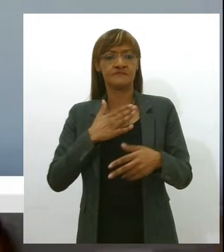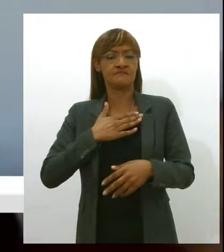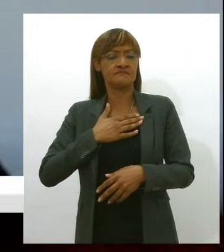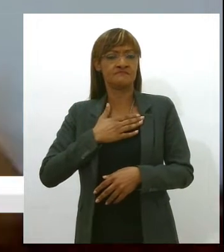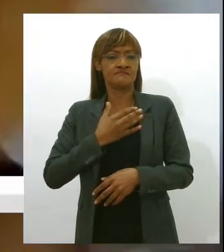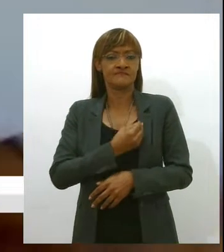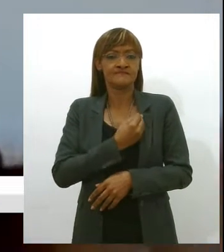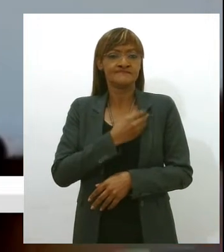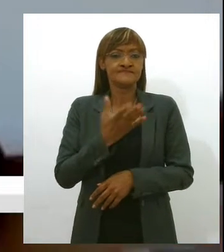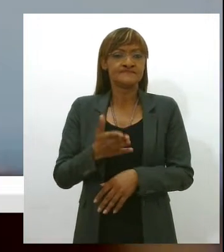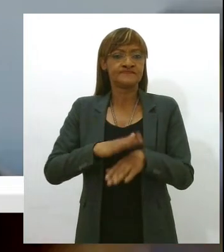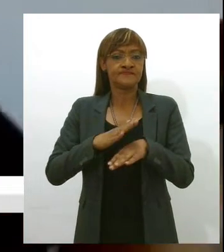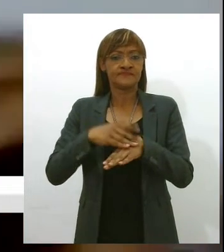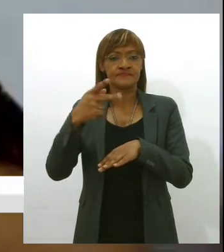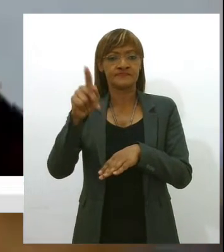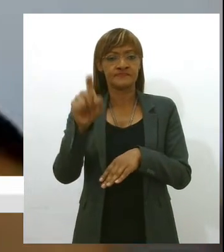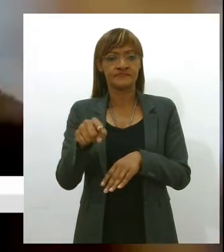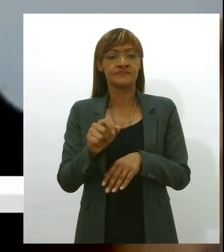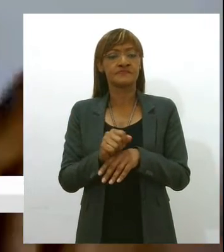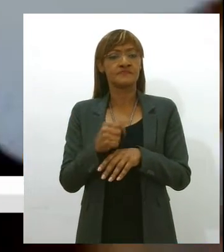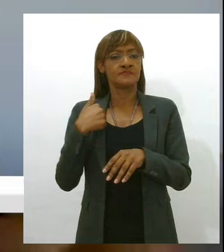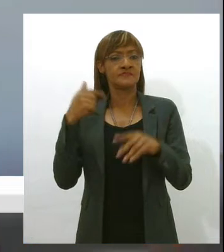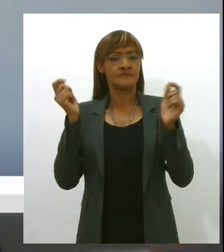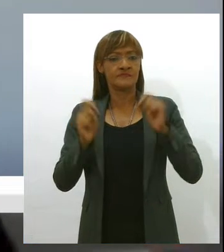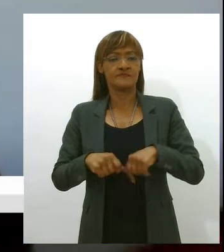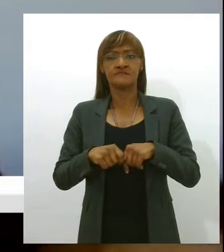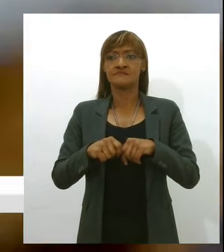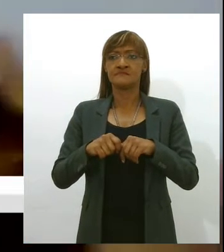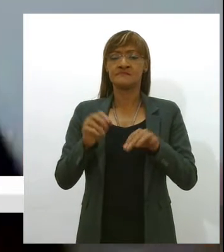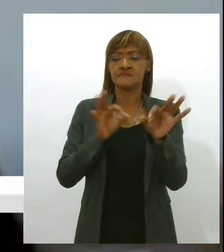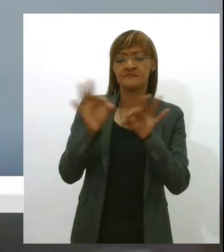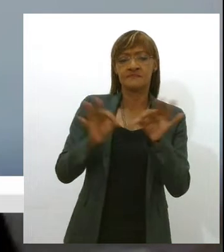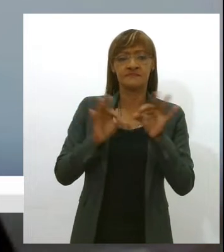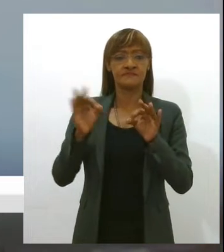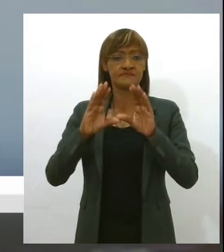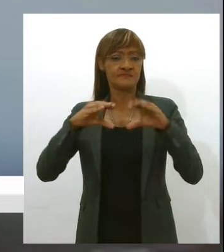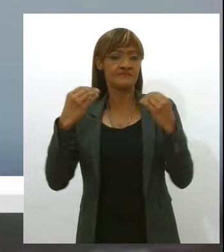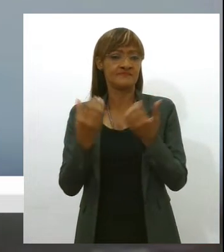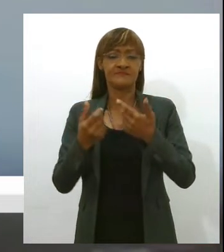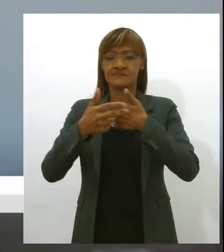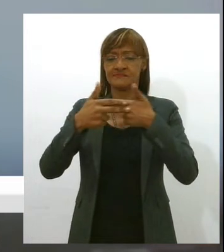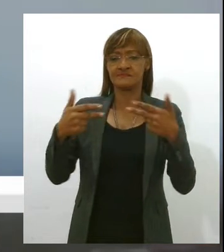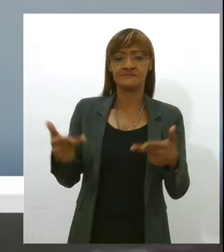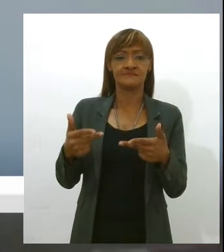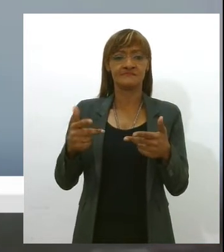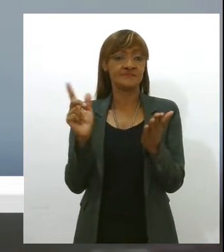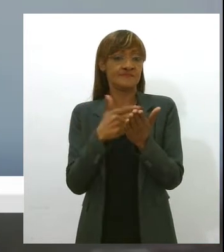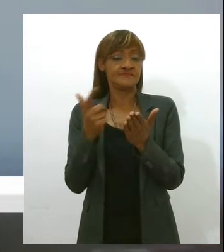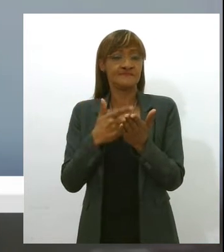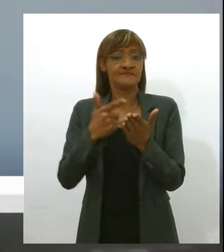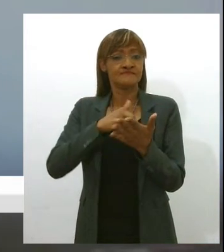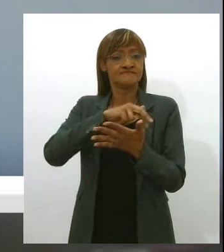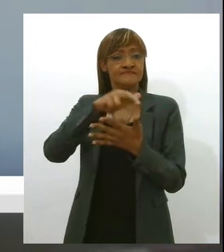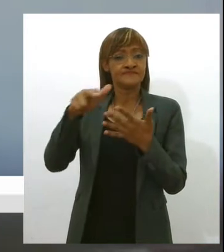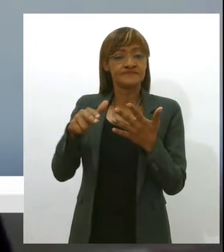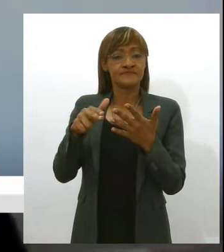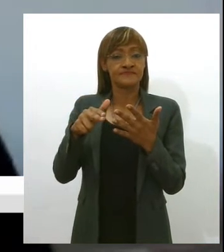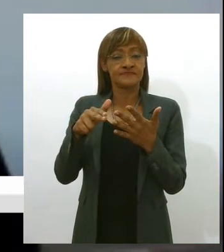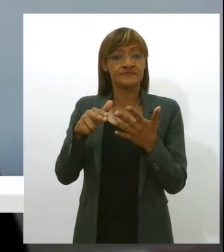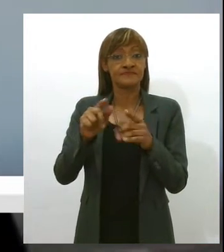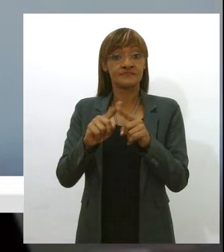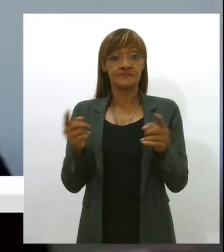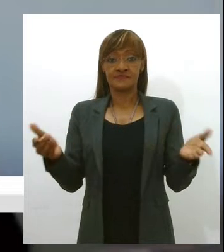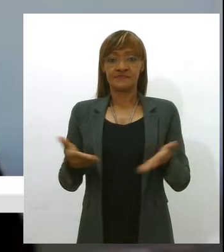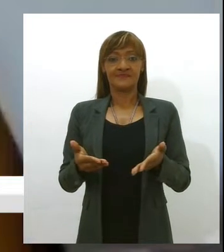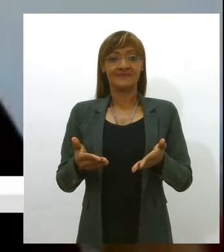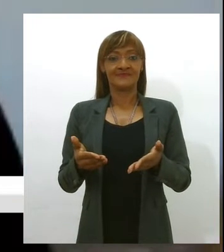eu consigo produzir evento, consigo fazer isso, consigo fazer aquilo, lançar um livro, parará. E agora eu sou um ser dependente